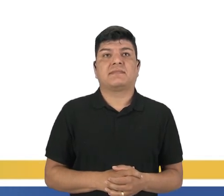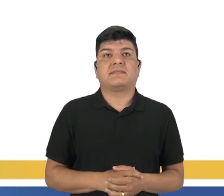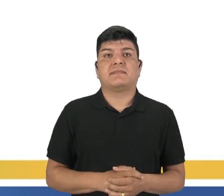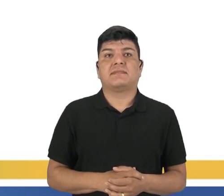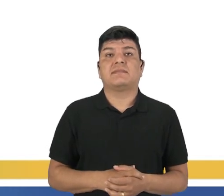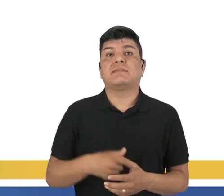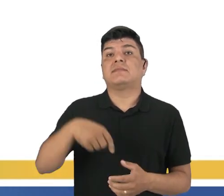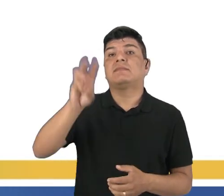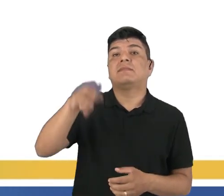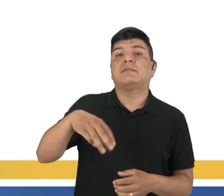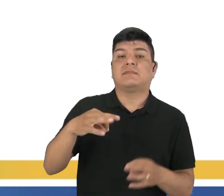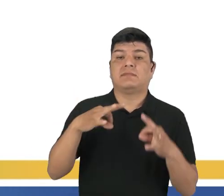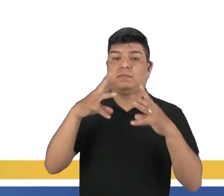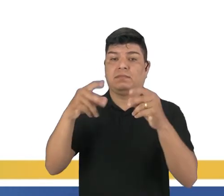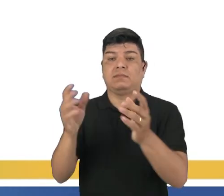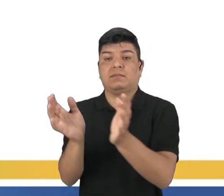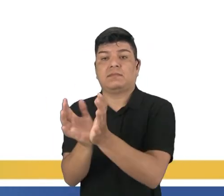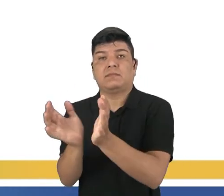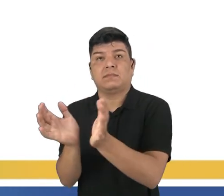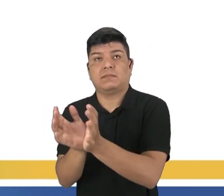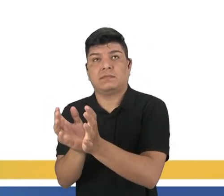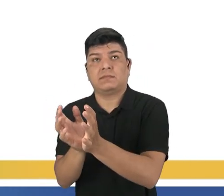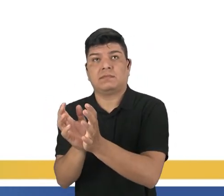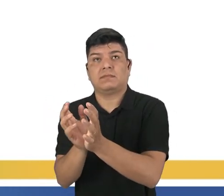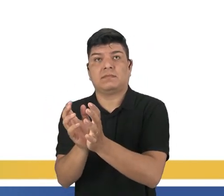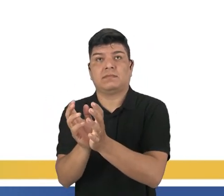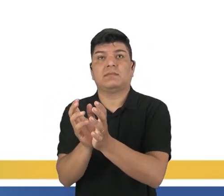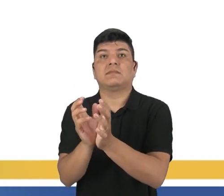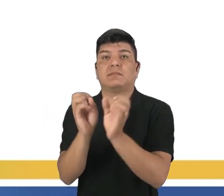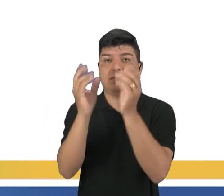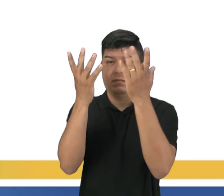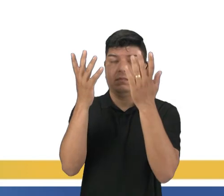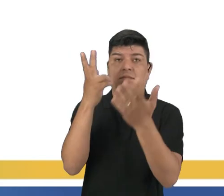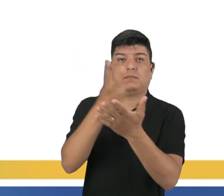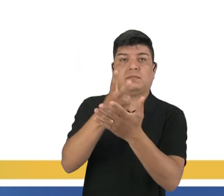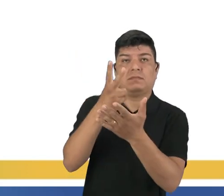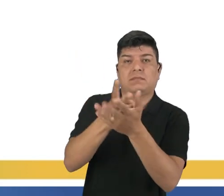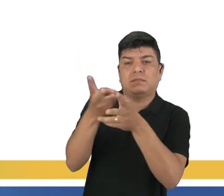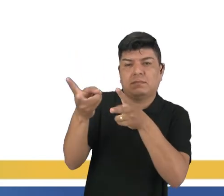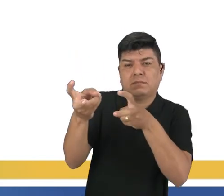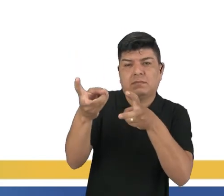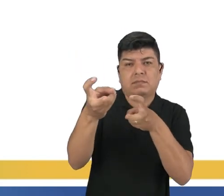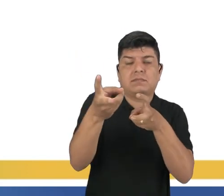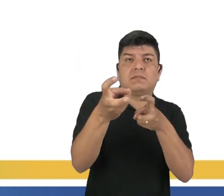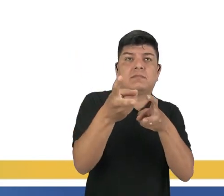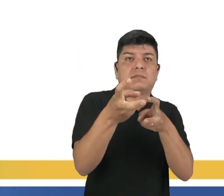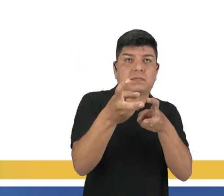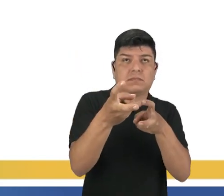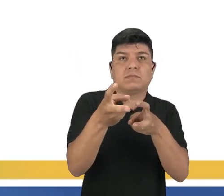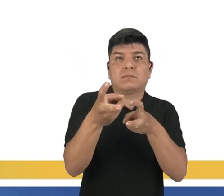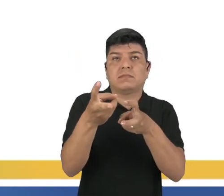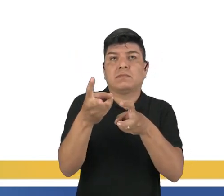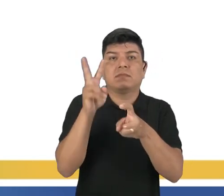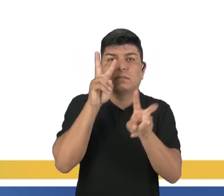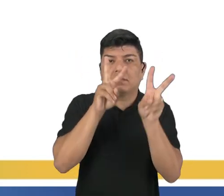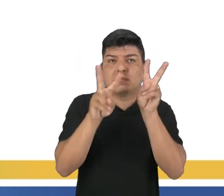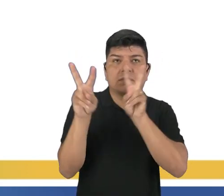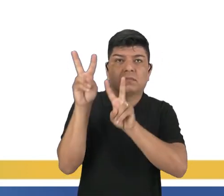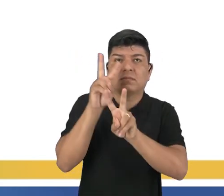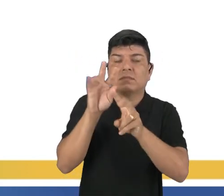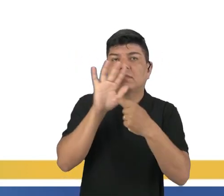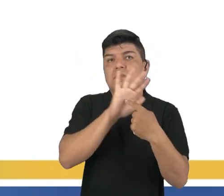Quem atua junto com toda a produção do espetáculo, acompanhando sempre a concepção do mesmo, com vistas